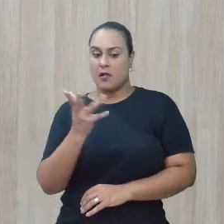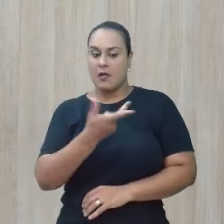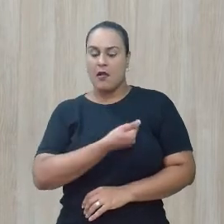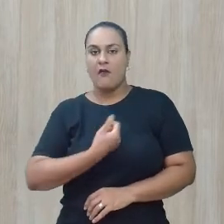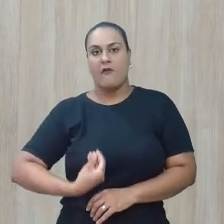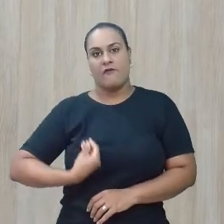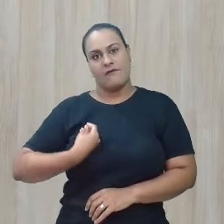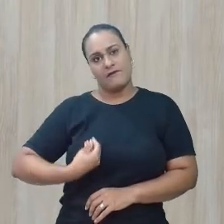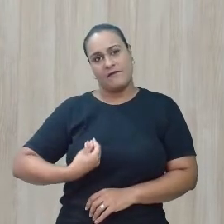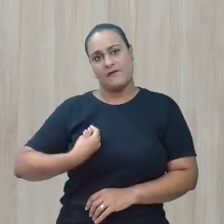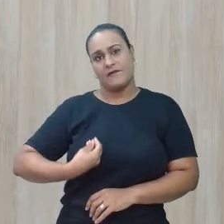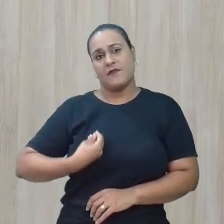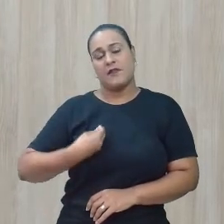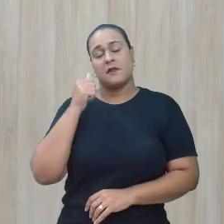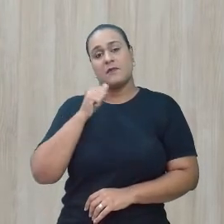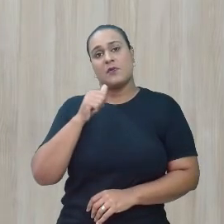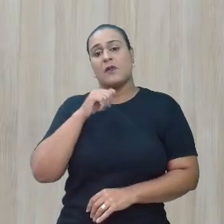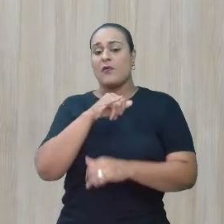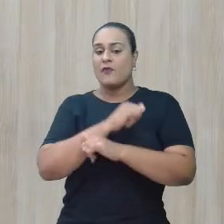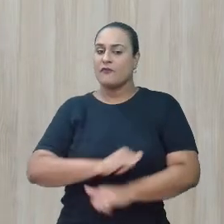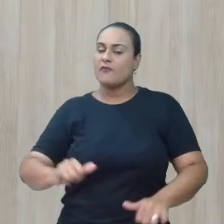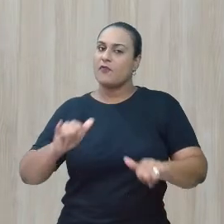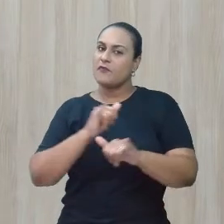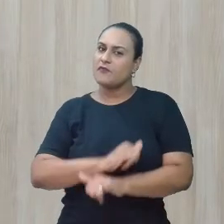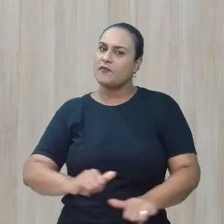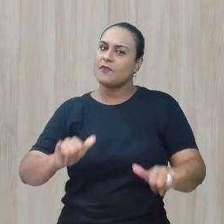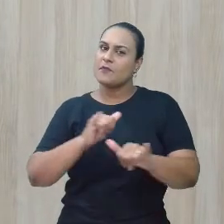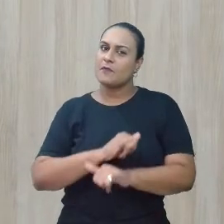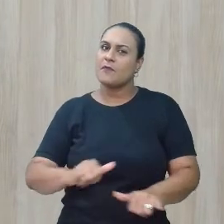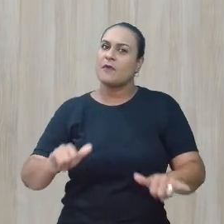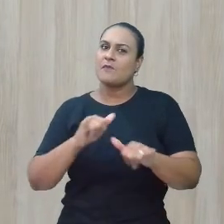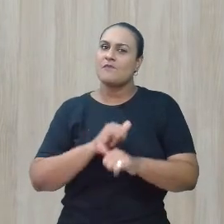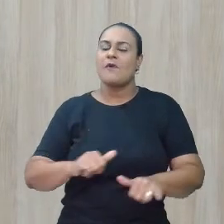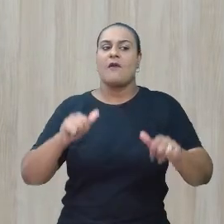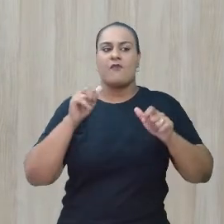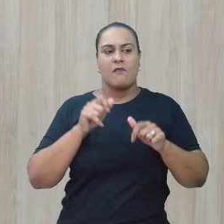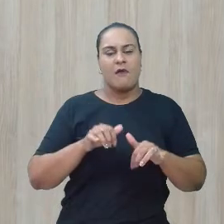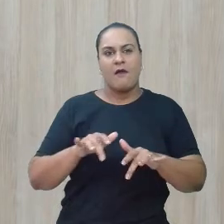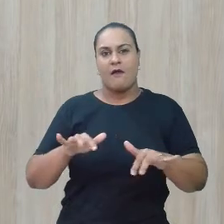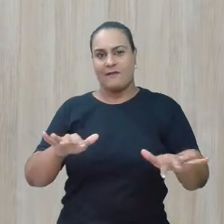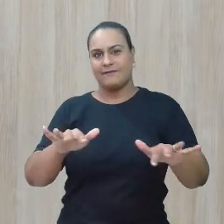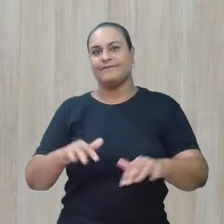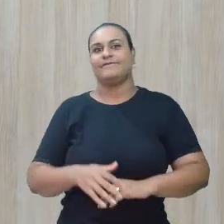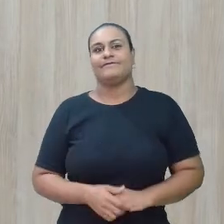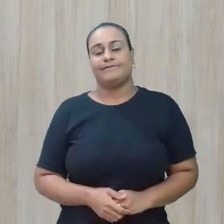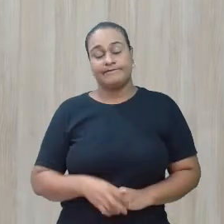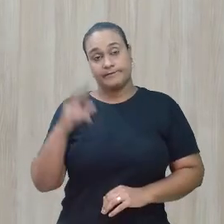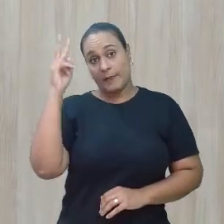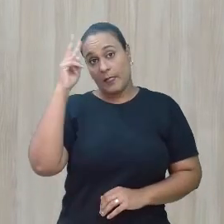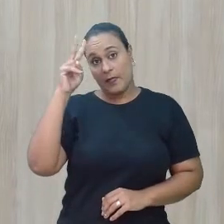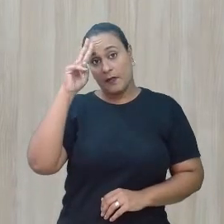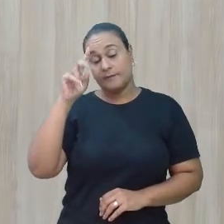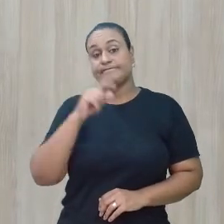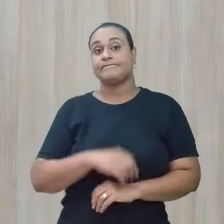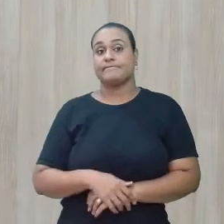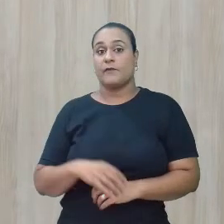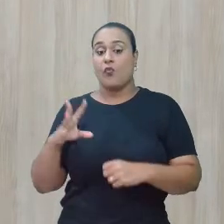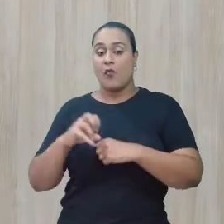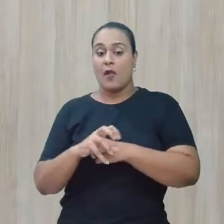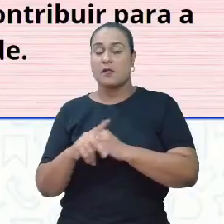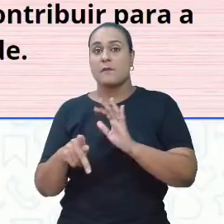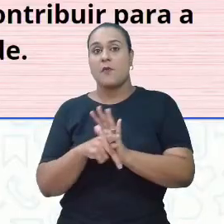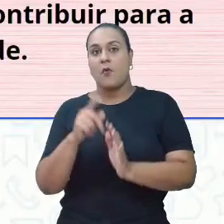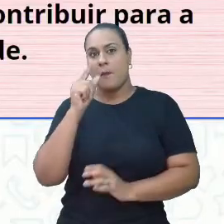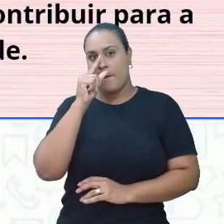você ama. Então divulgue essa informação, espalhe essa notícia, tá certo? Lembrando que câncer de mama também pode